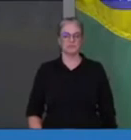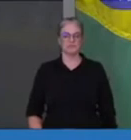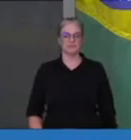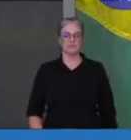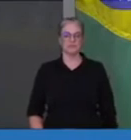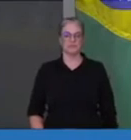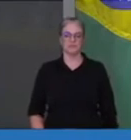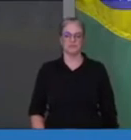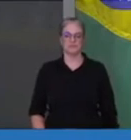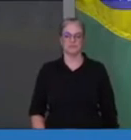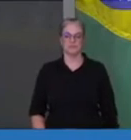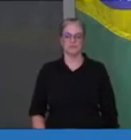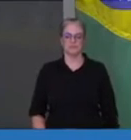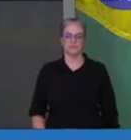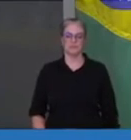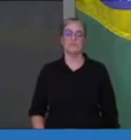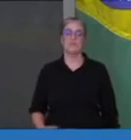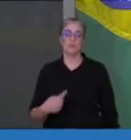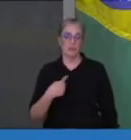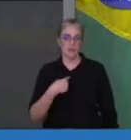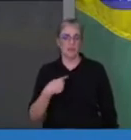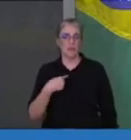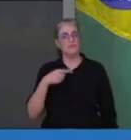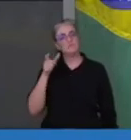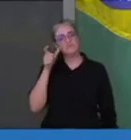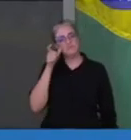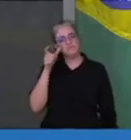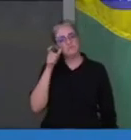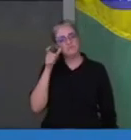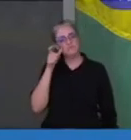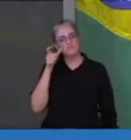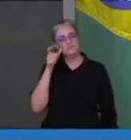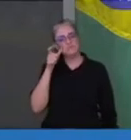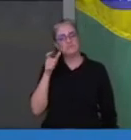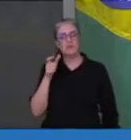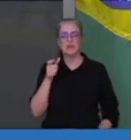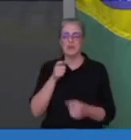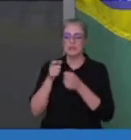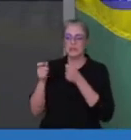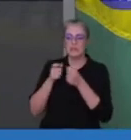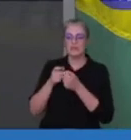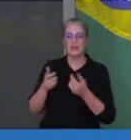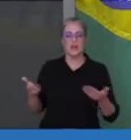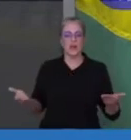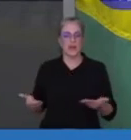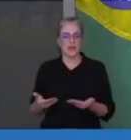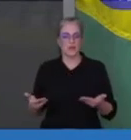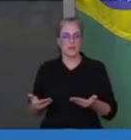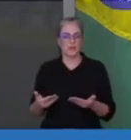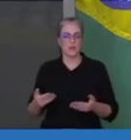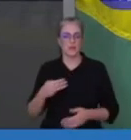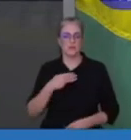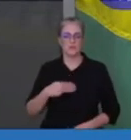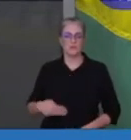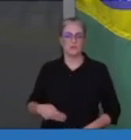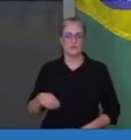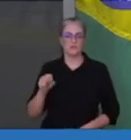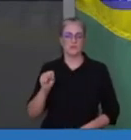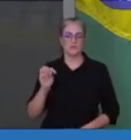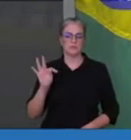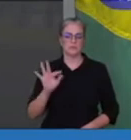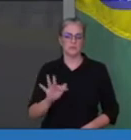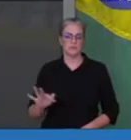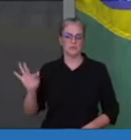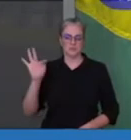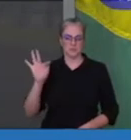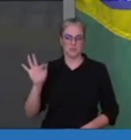eu assisti atentamente à entrevista que o atual ministro do Supremo Tribunal Federal,